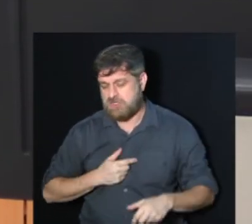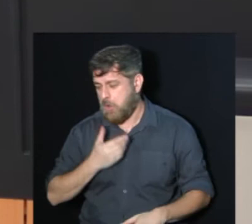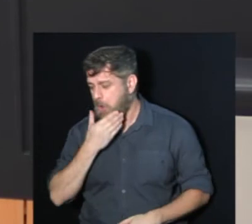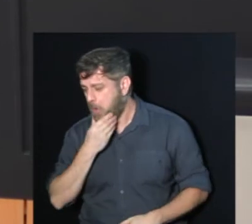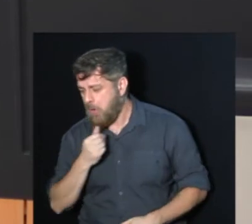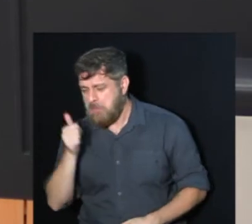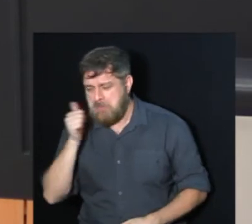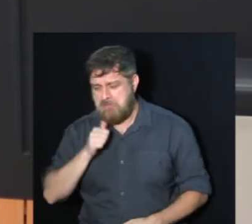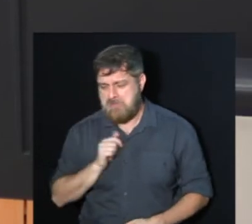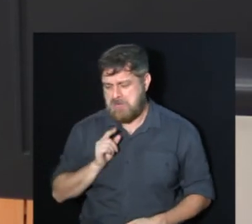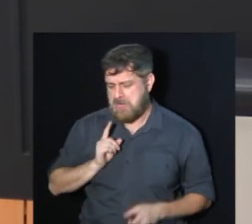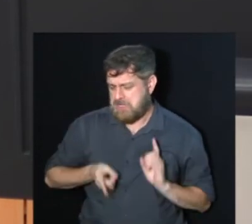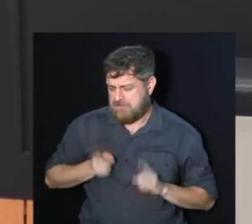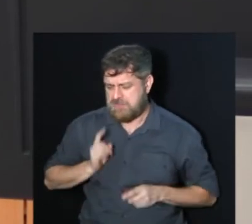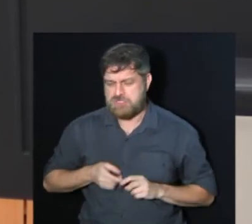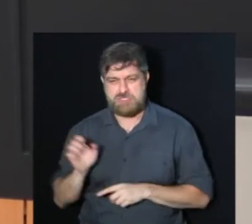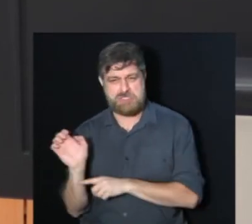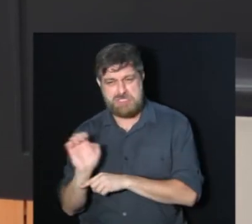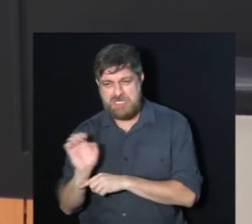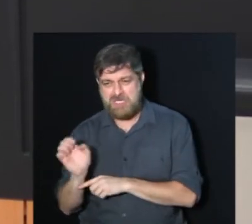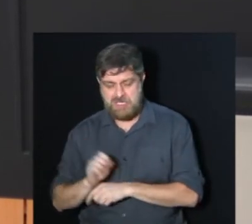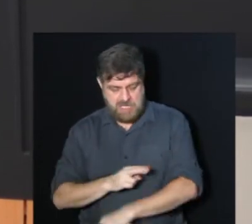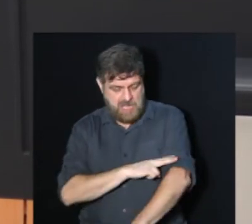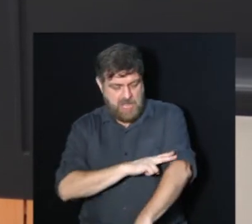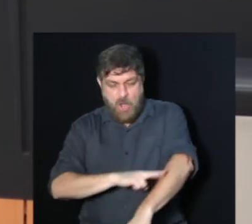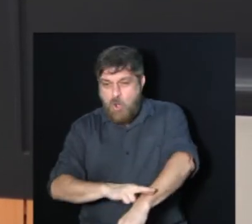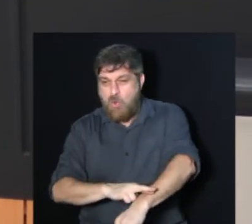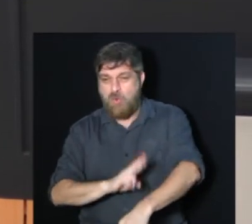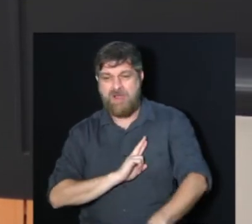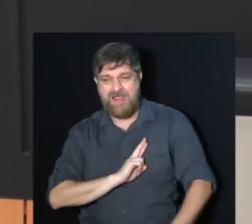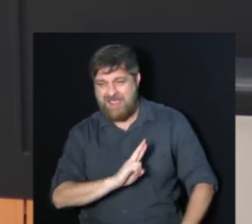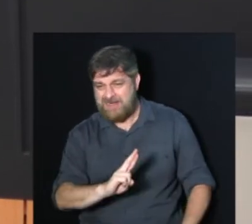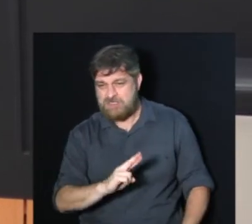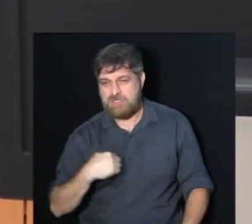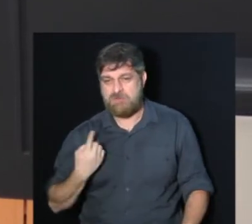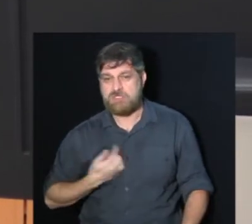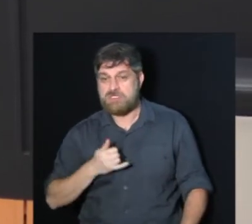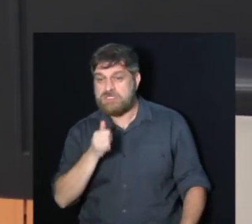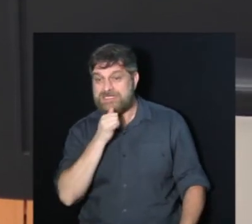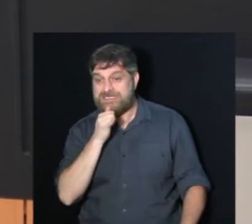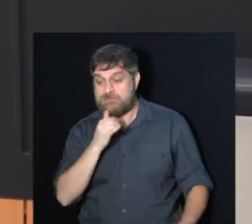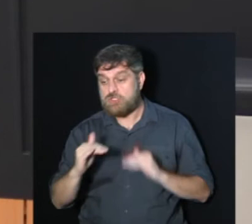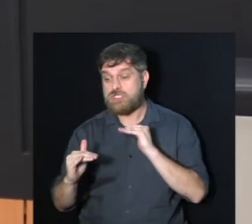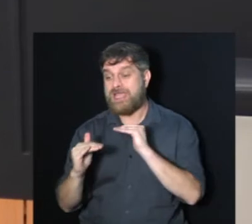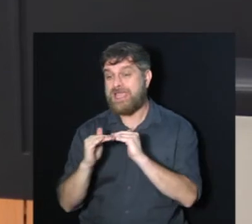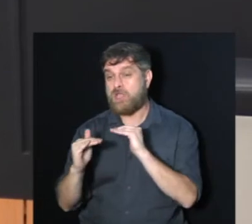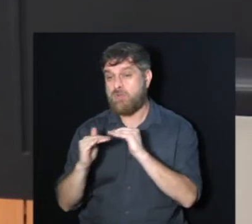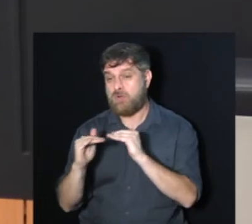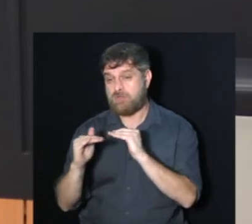sexual, cor, credo, religião, com exemplos de igualdade.